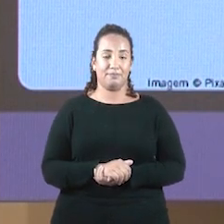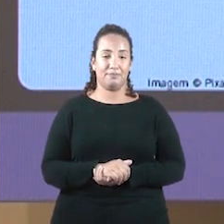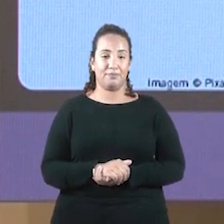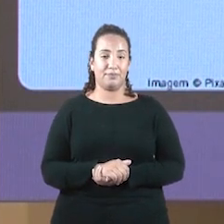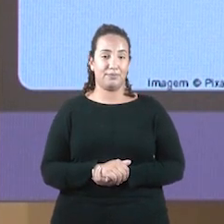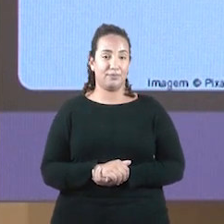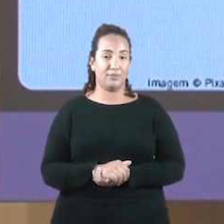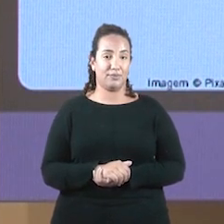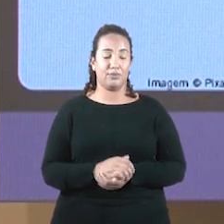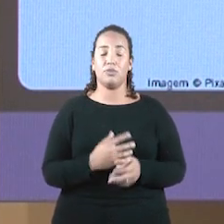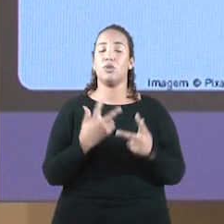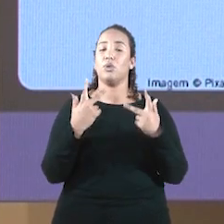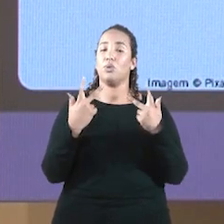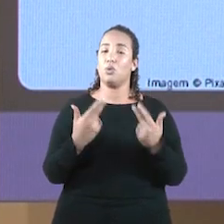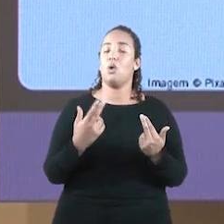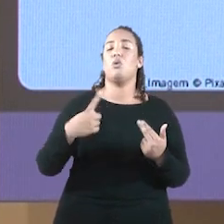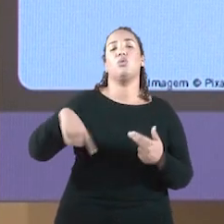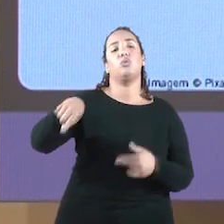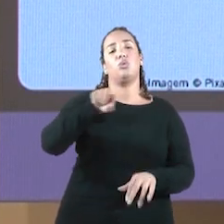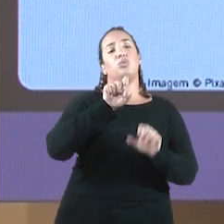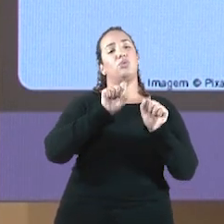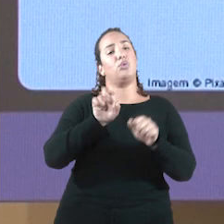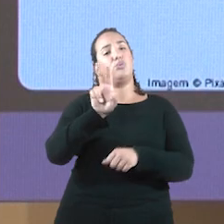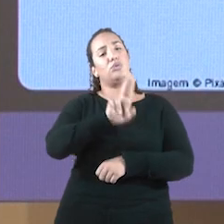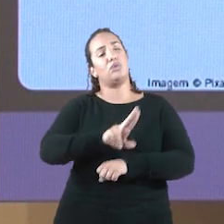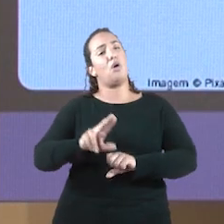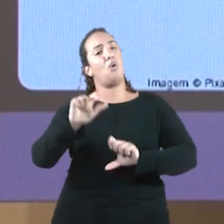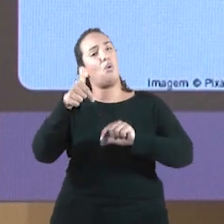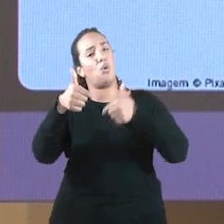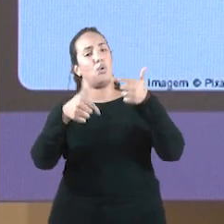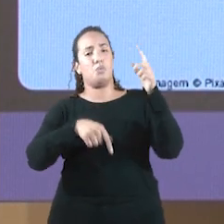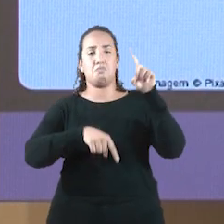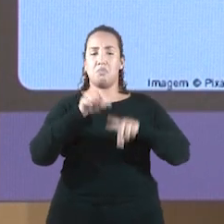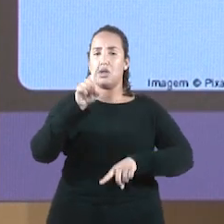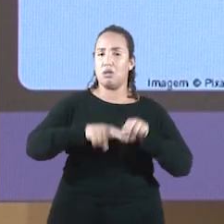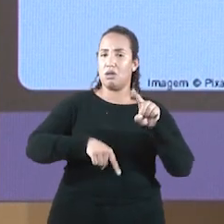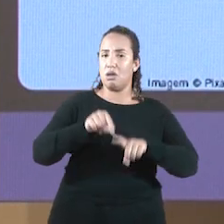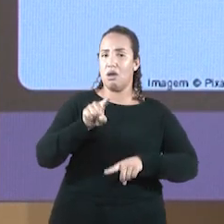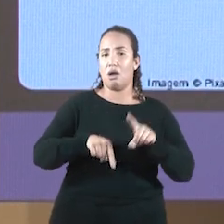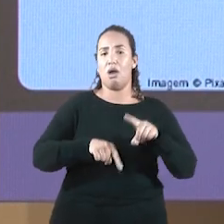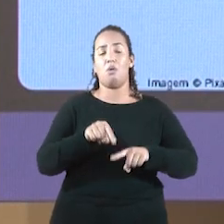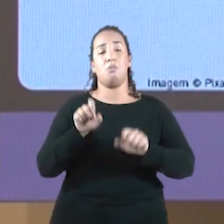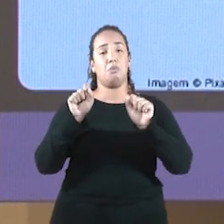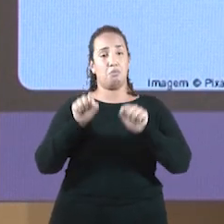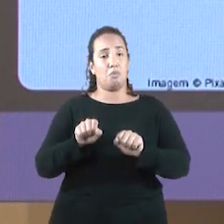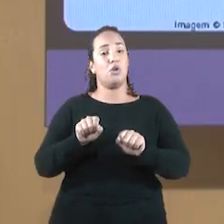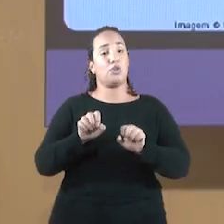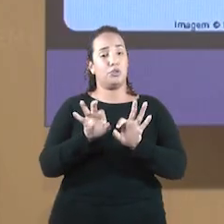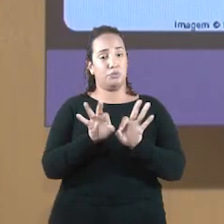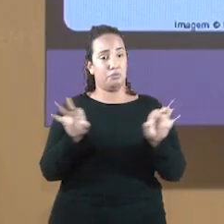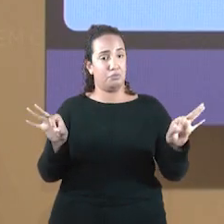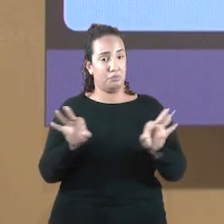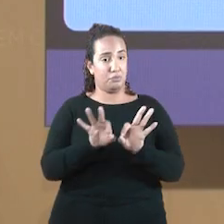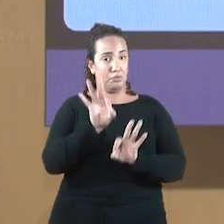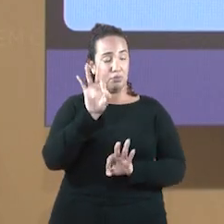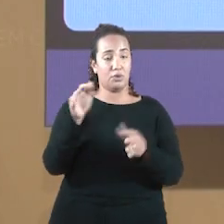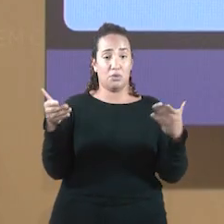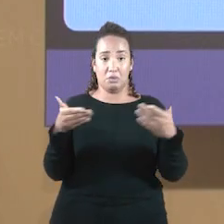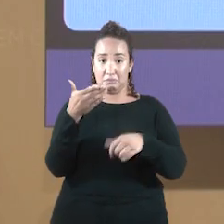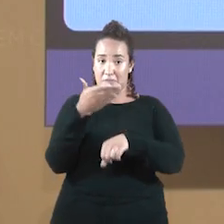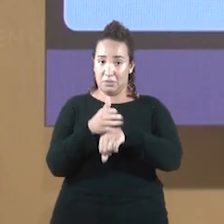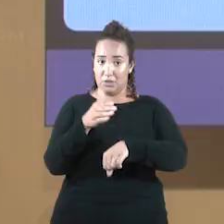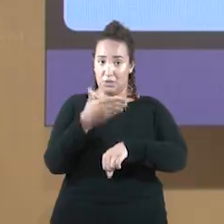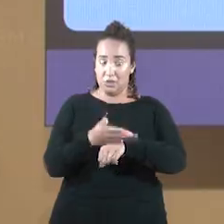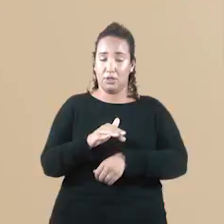mesma forma, podemos utilizar outros instrumentos não padronizados para medir um objeto. Vamos para um